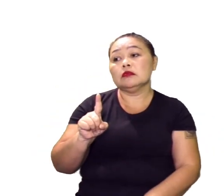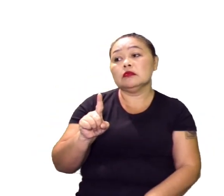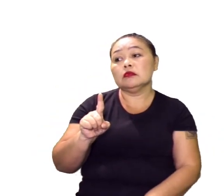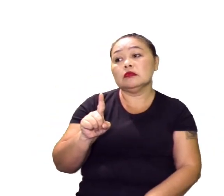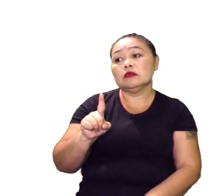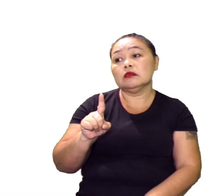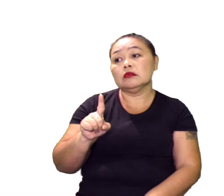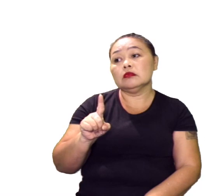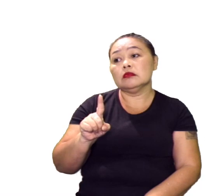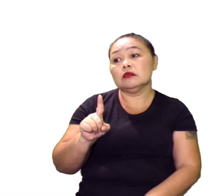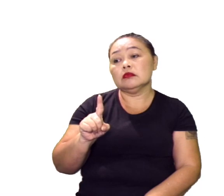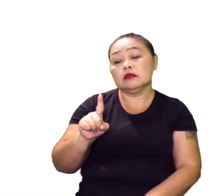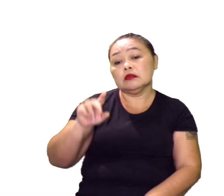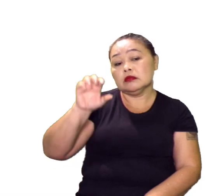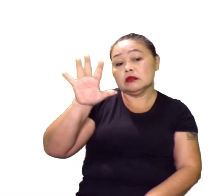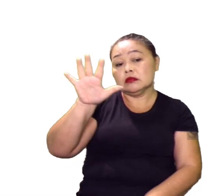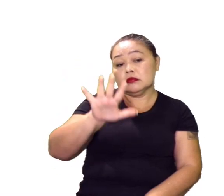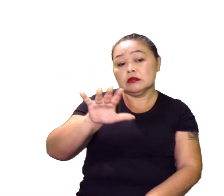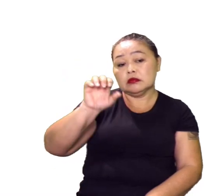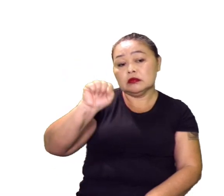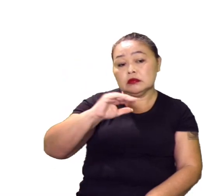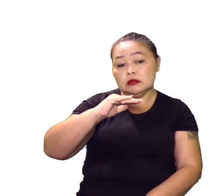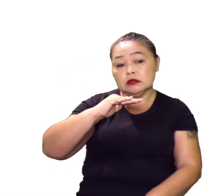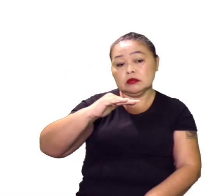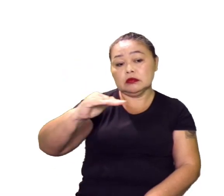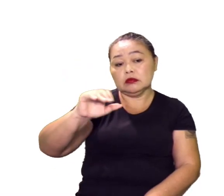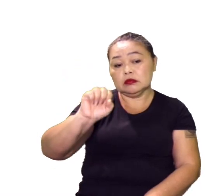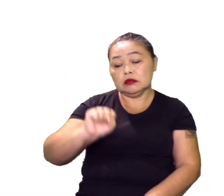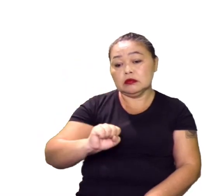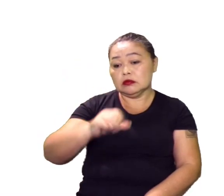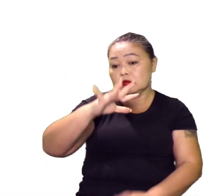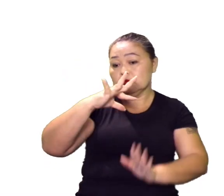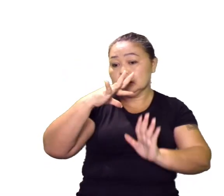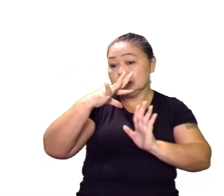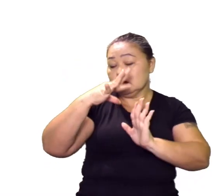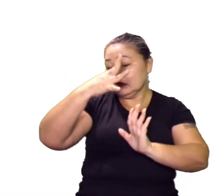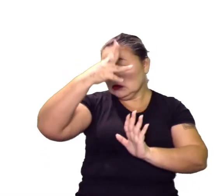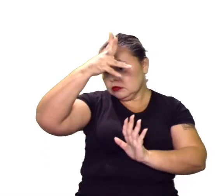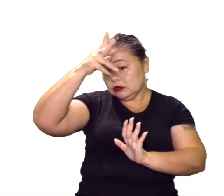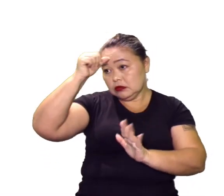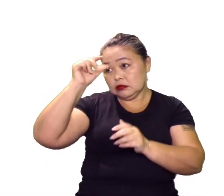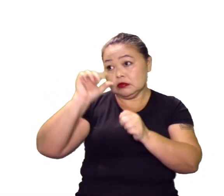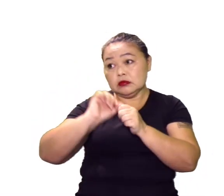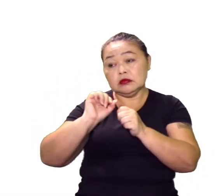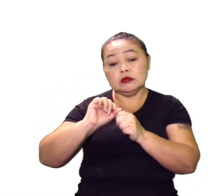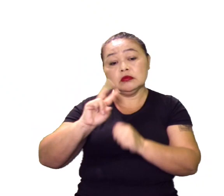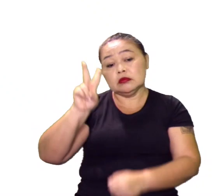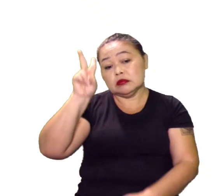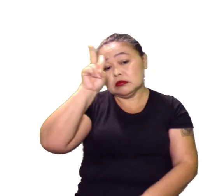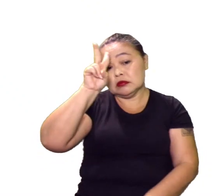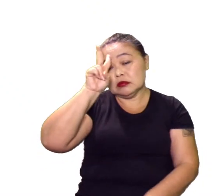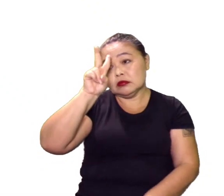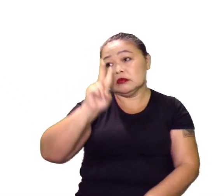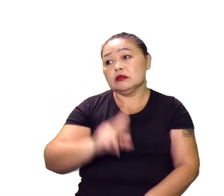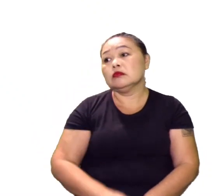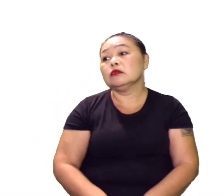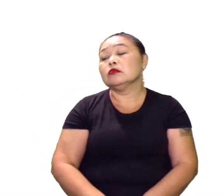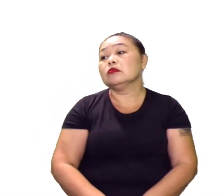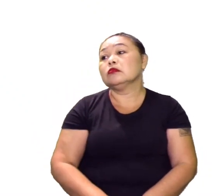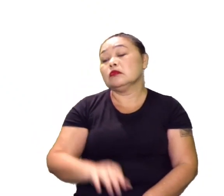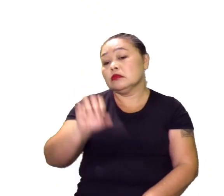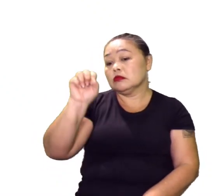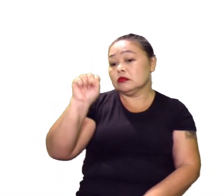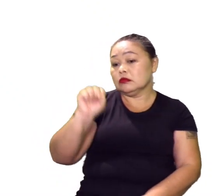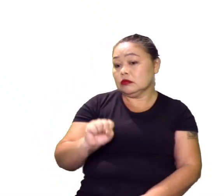aí a superfícies aplainadas do sul da Amazônia. Aí a gente tem que lembrar que